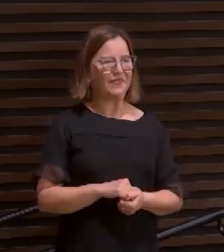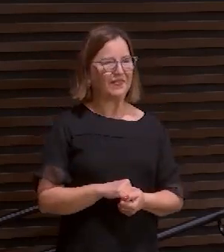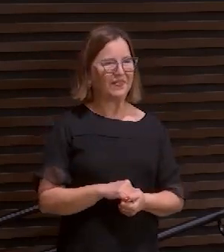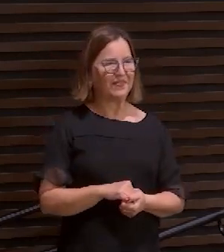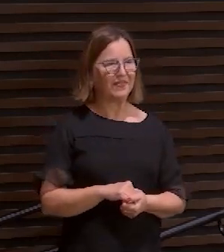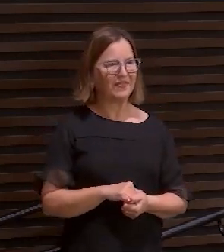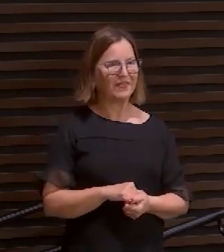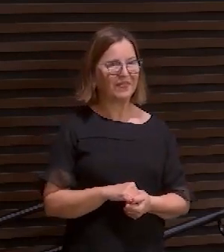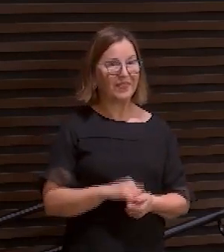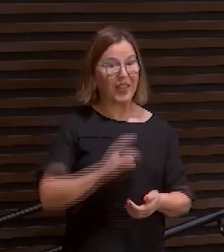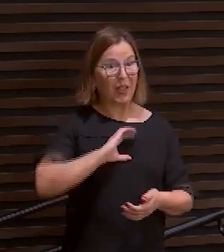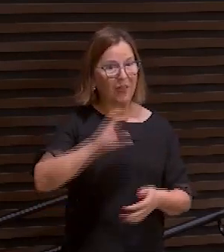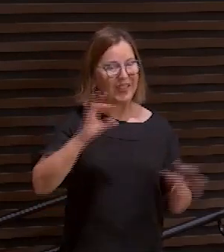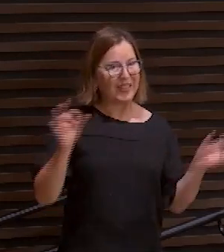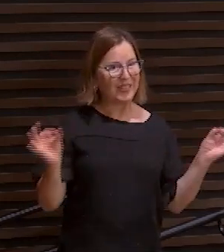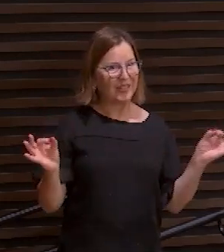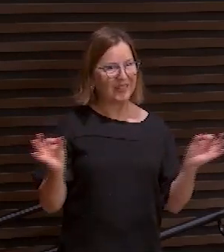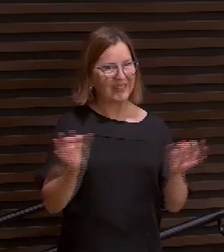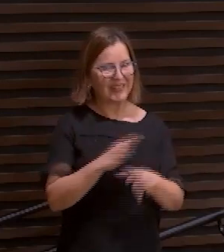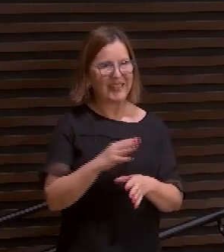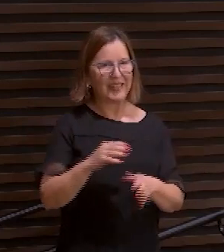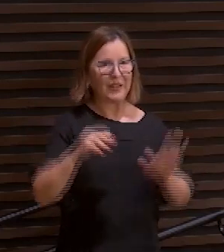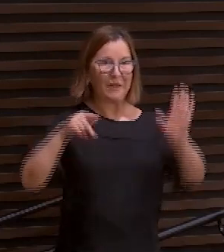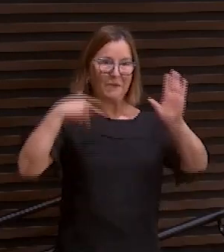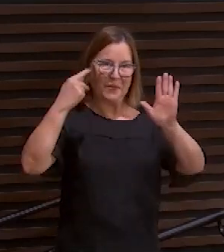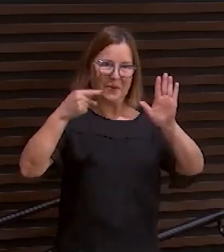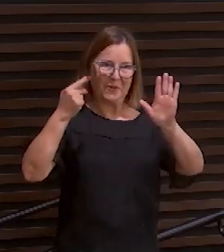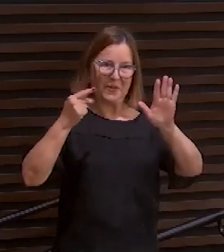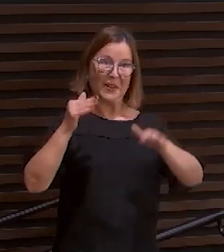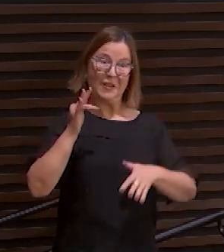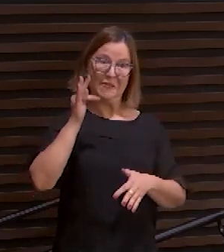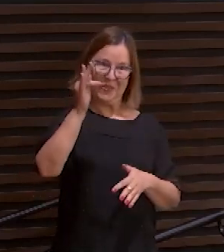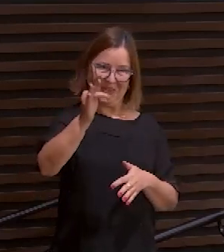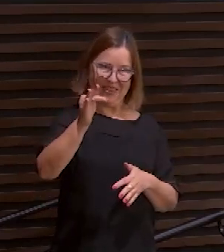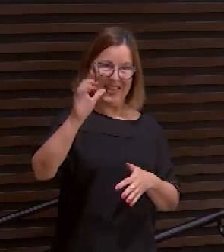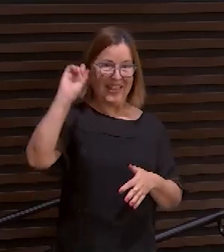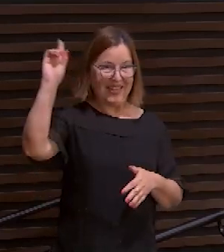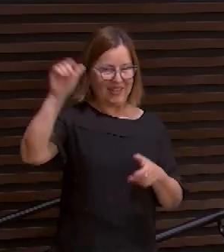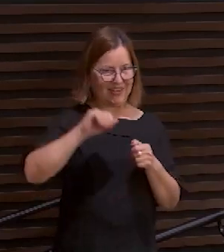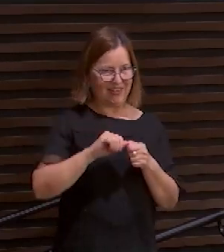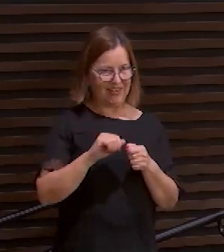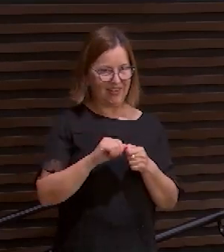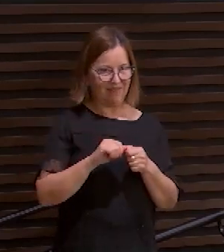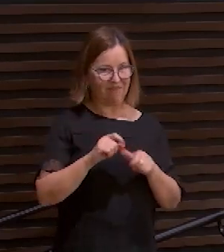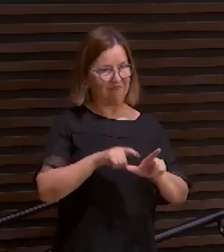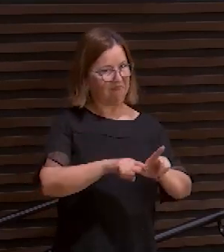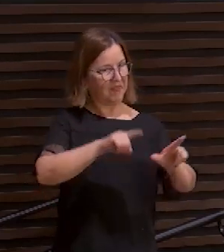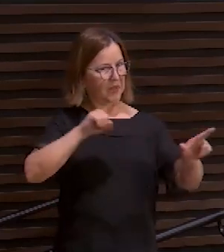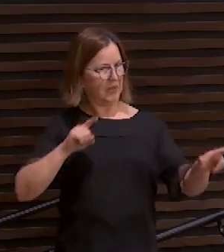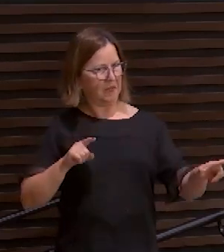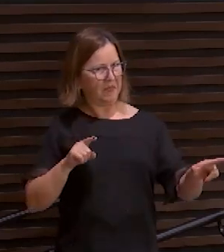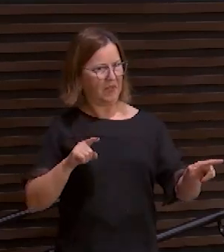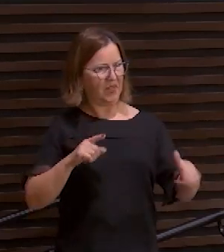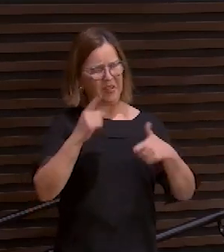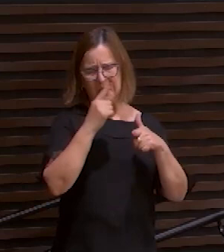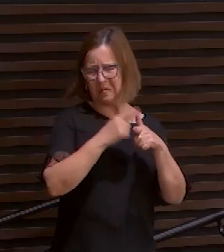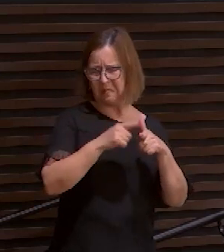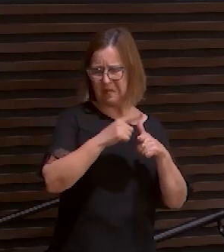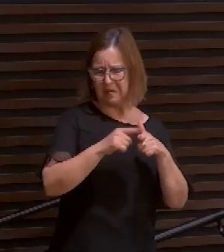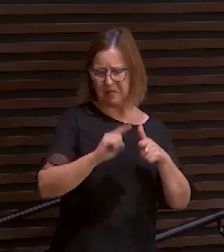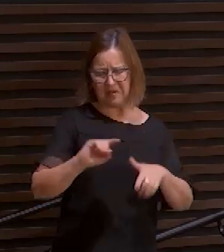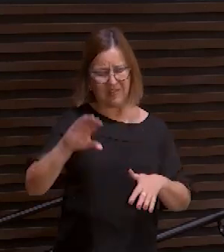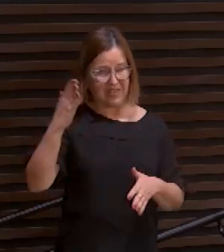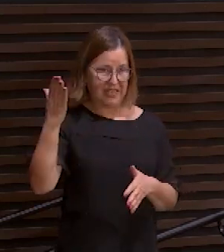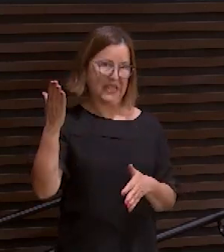A confiança total nas promessas futuras de Deus, independentemente das circunstâncias